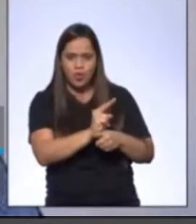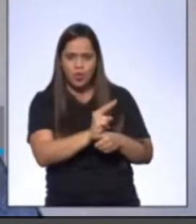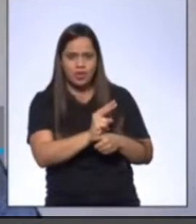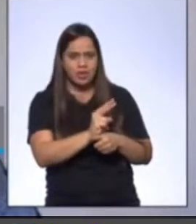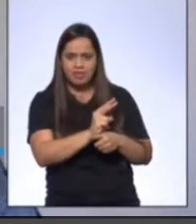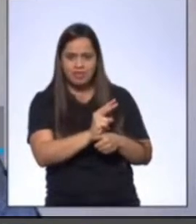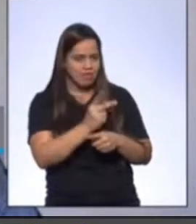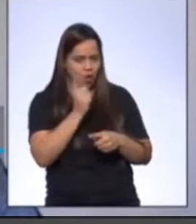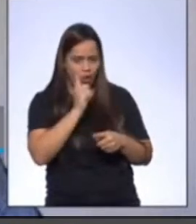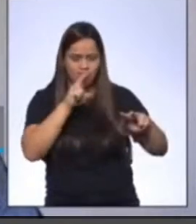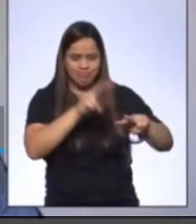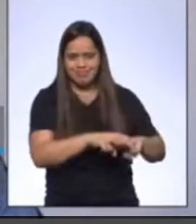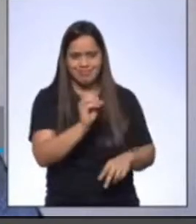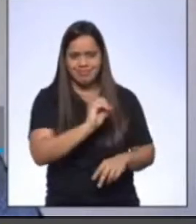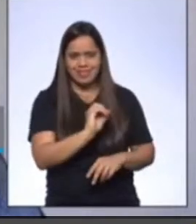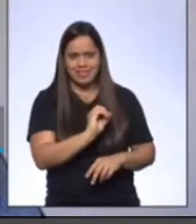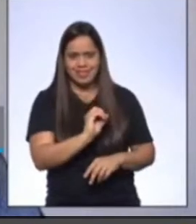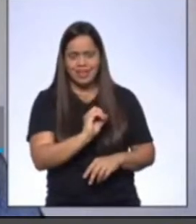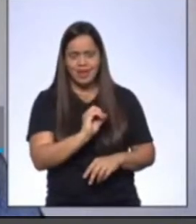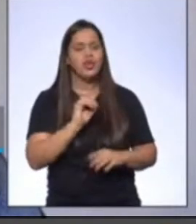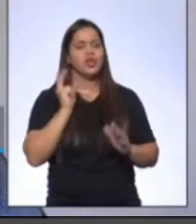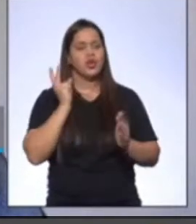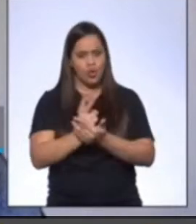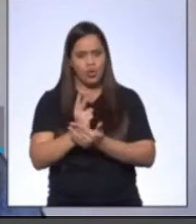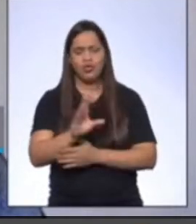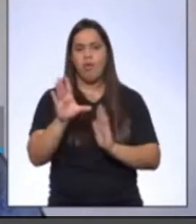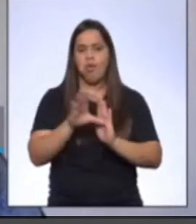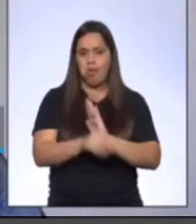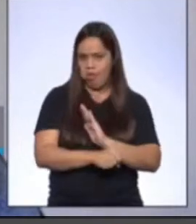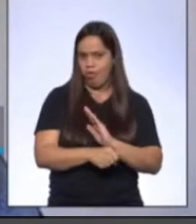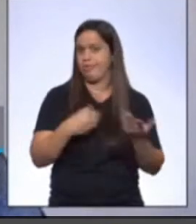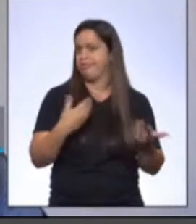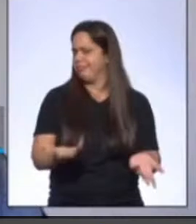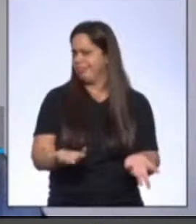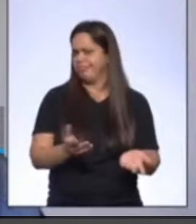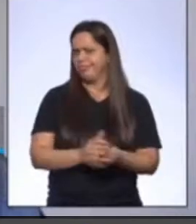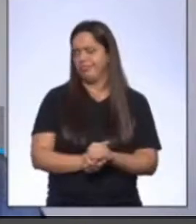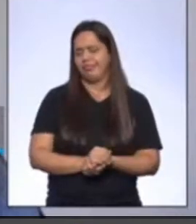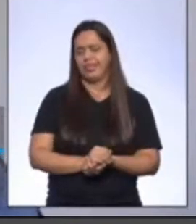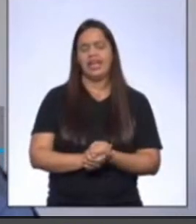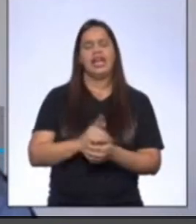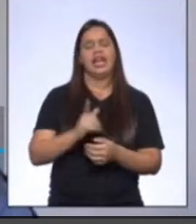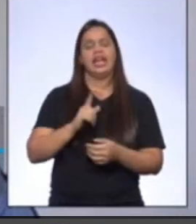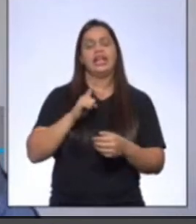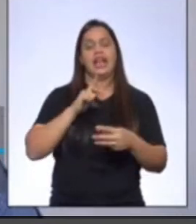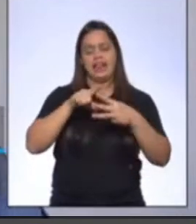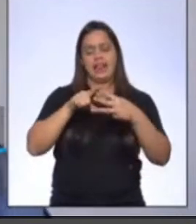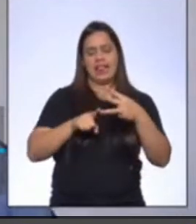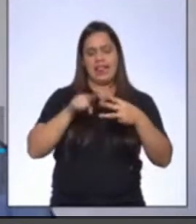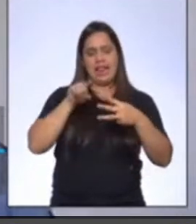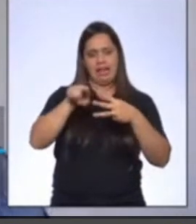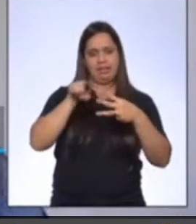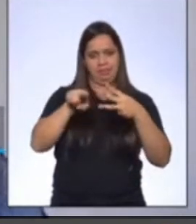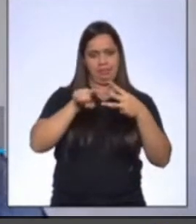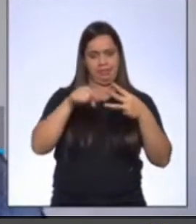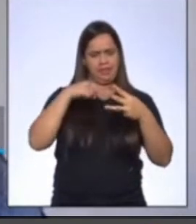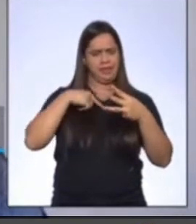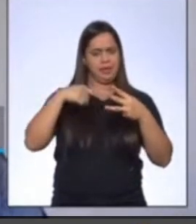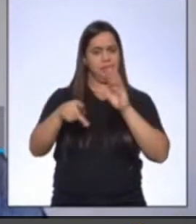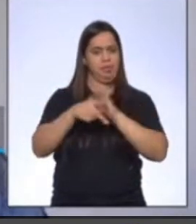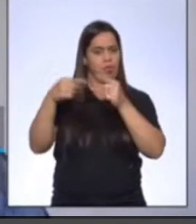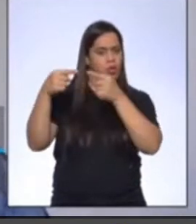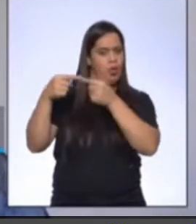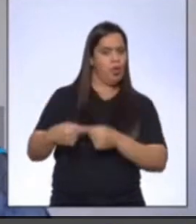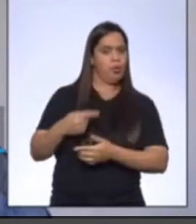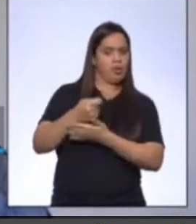né? Nós temos aí três questões desse texto. Vamos ver as três, tá bom? No